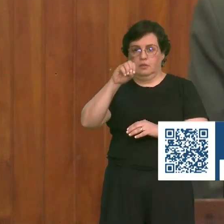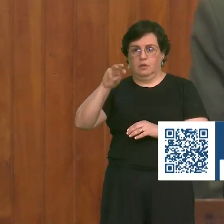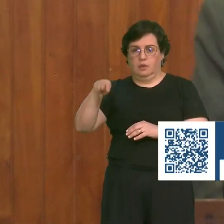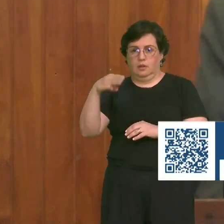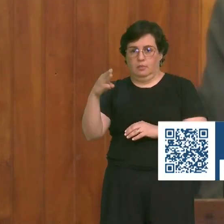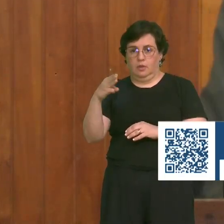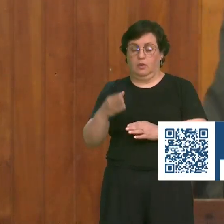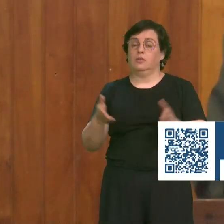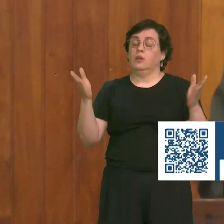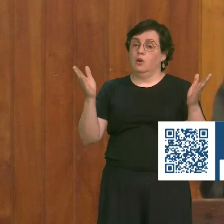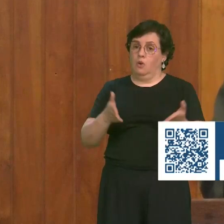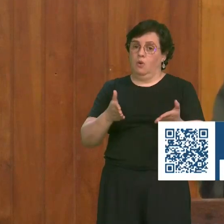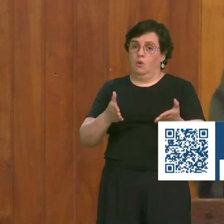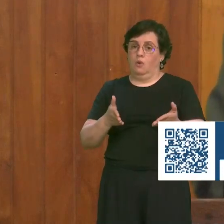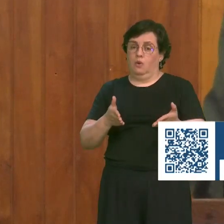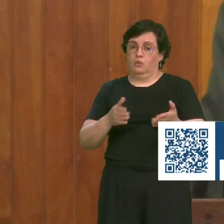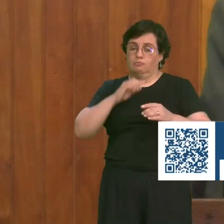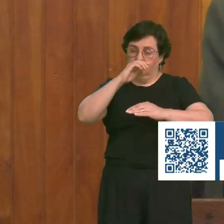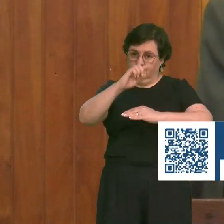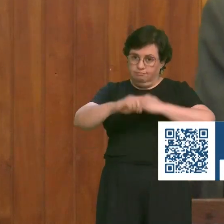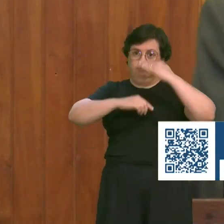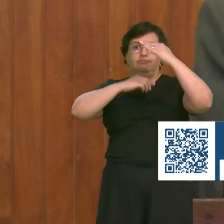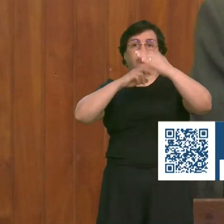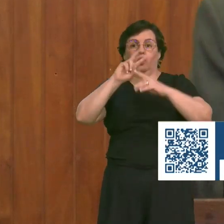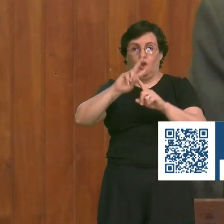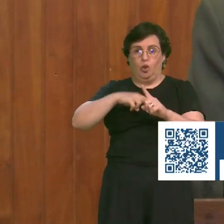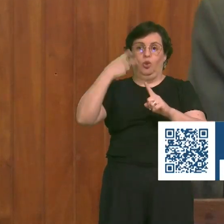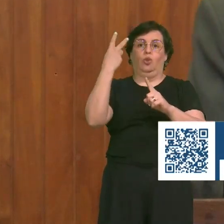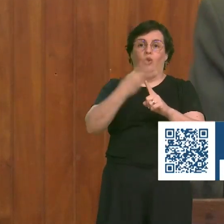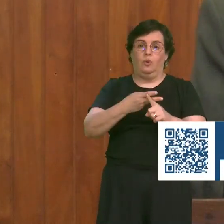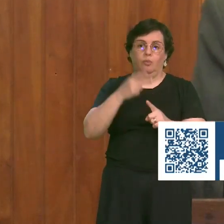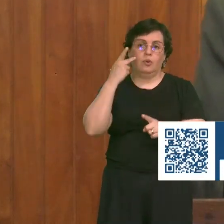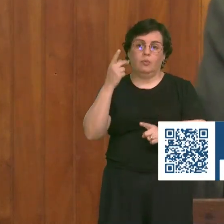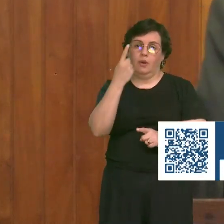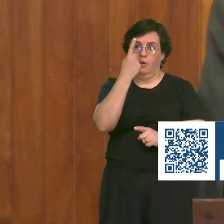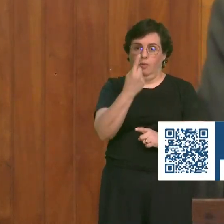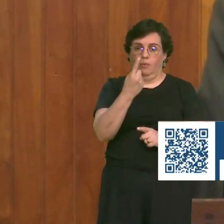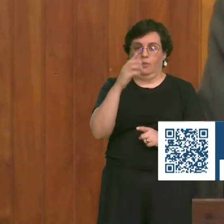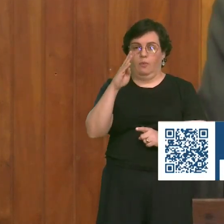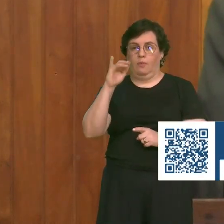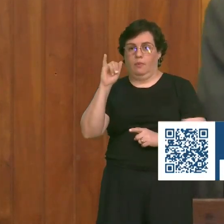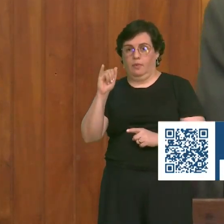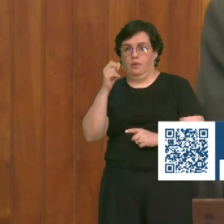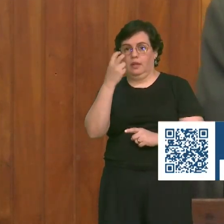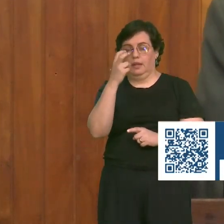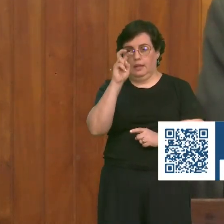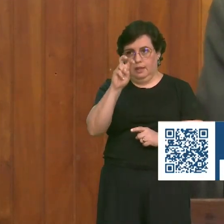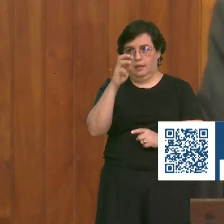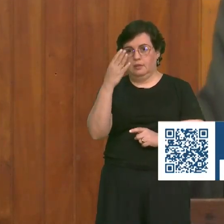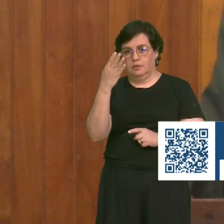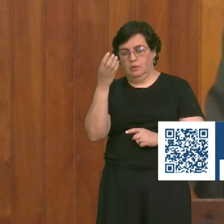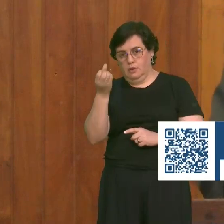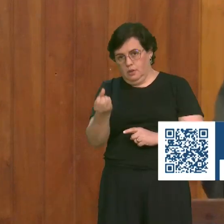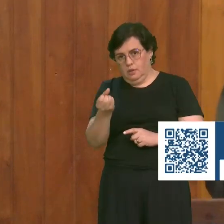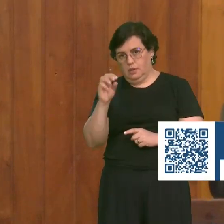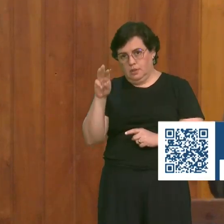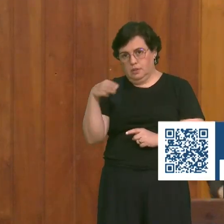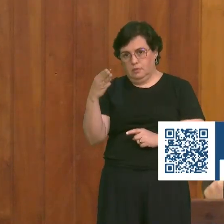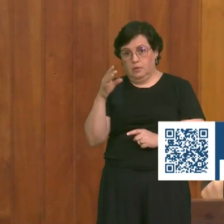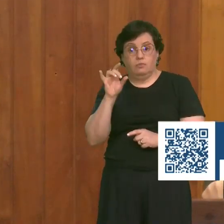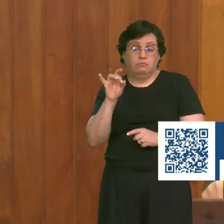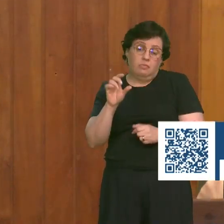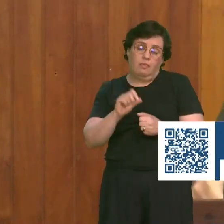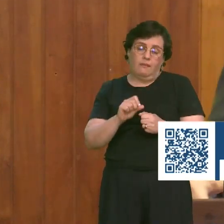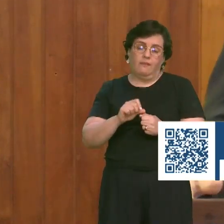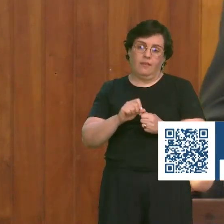e hoje o orçamento do município dobrou em 10 anos para um bilhão 546 milhões isso